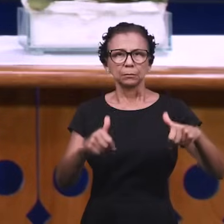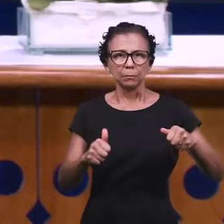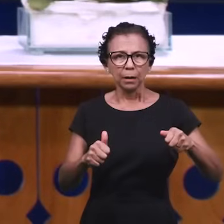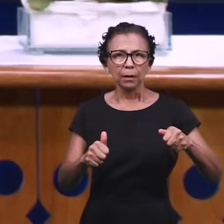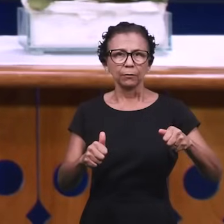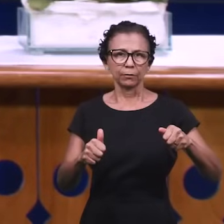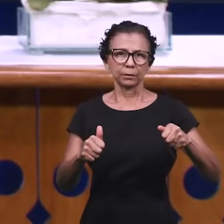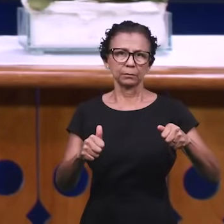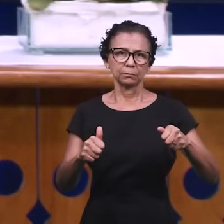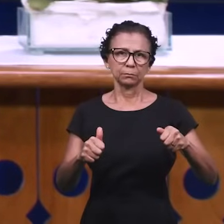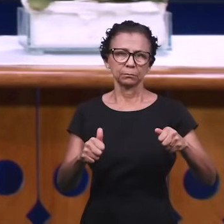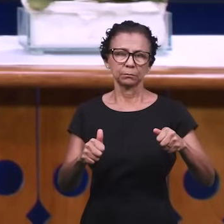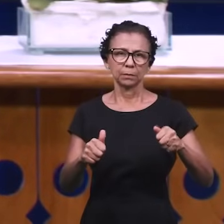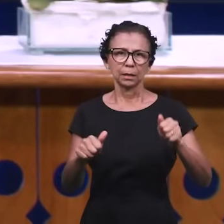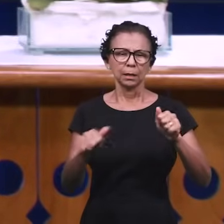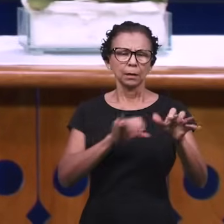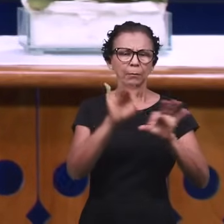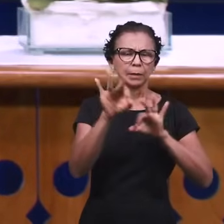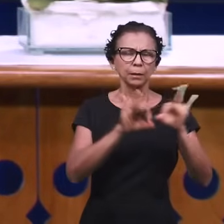limpar,